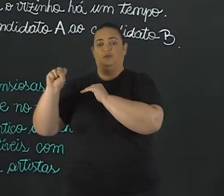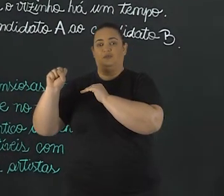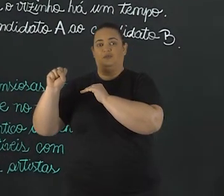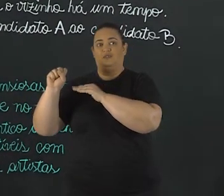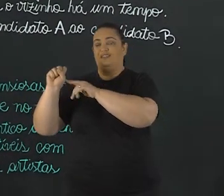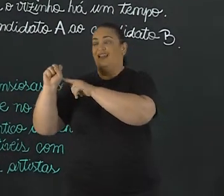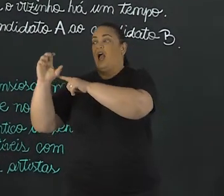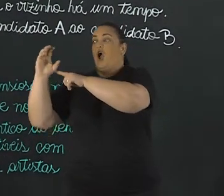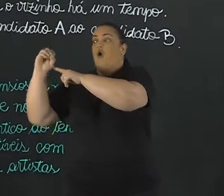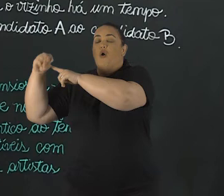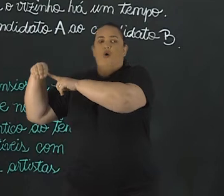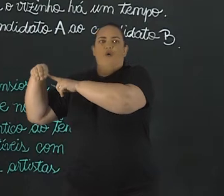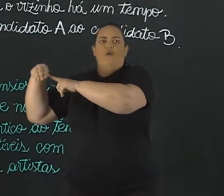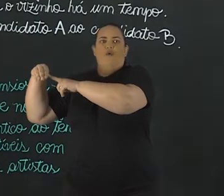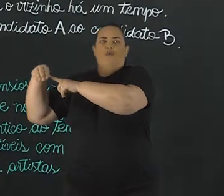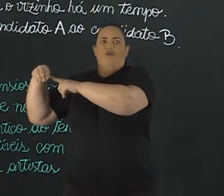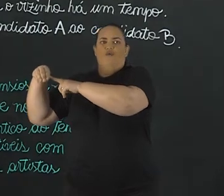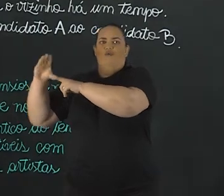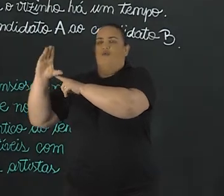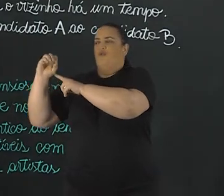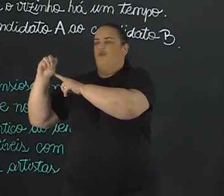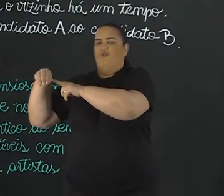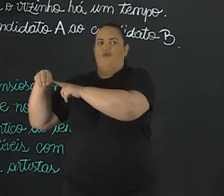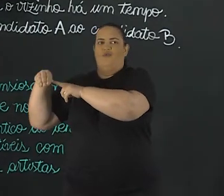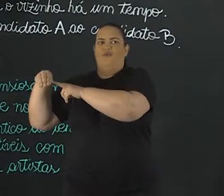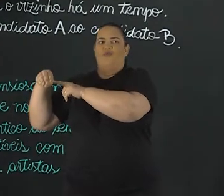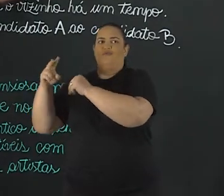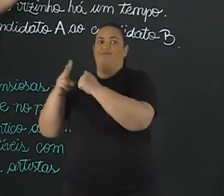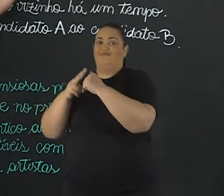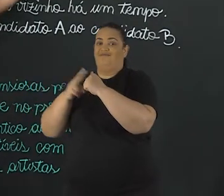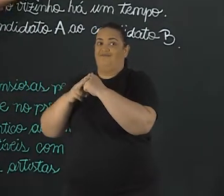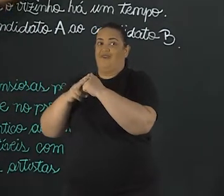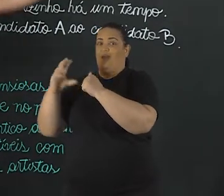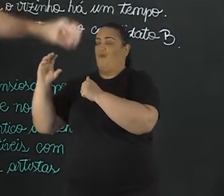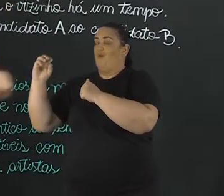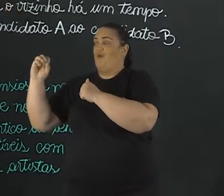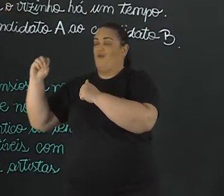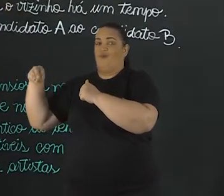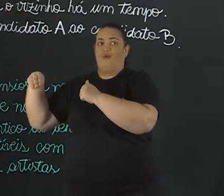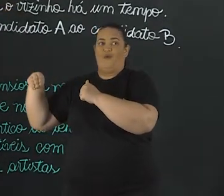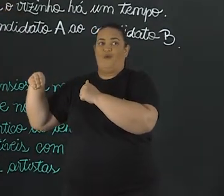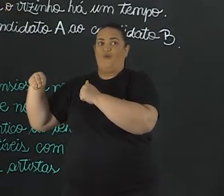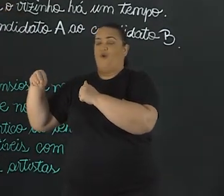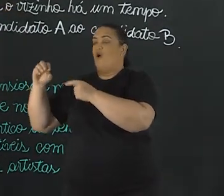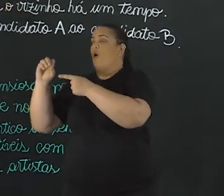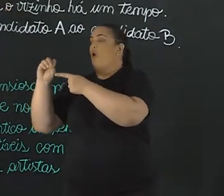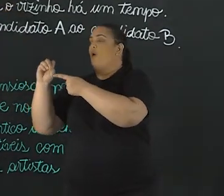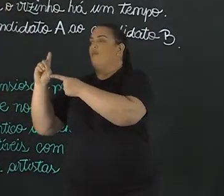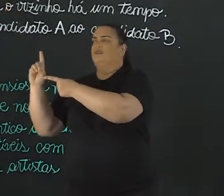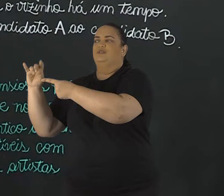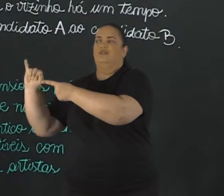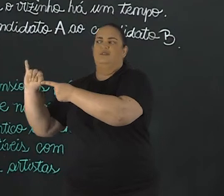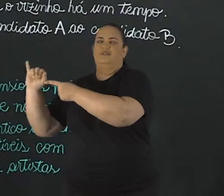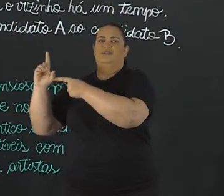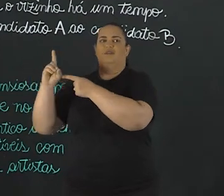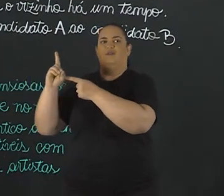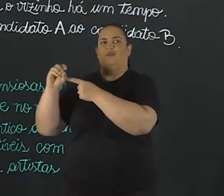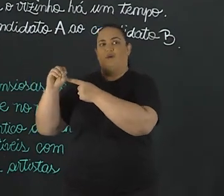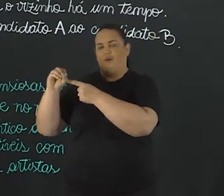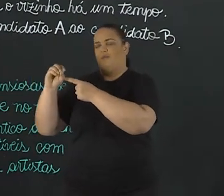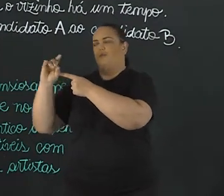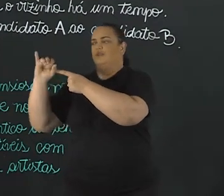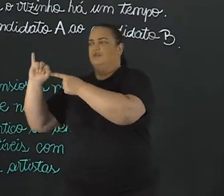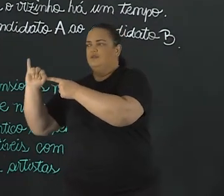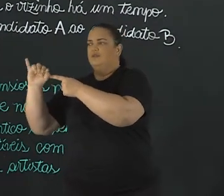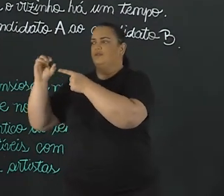preposição, novamente uma ocorrência de verbo transitivo indireto com um objeto indireto. Concordamos com